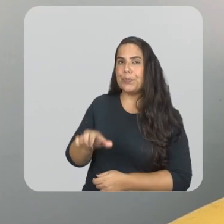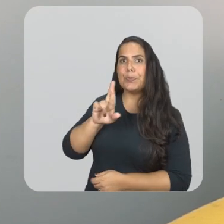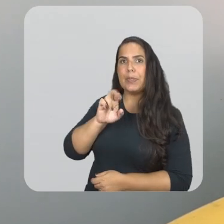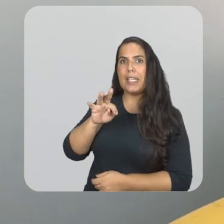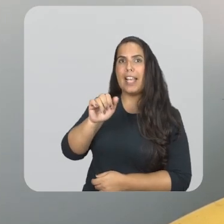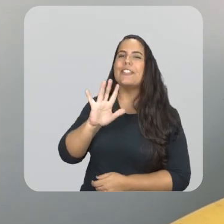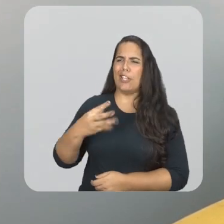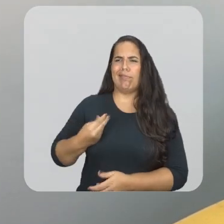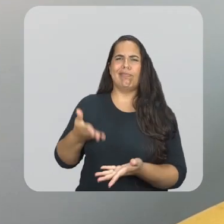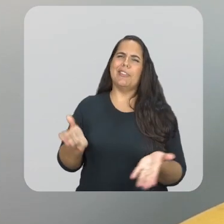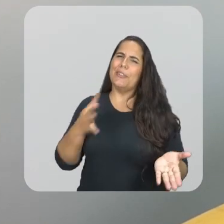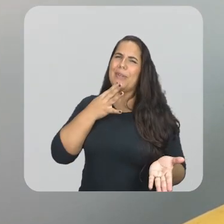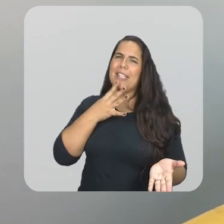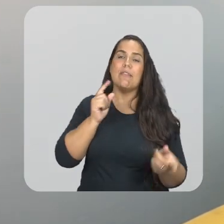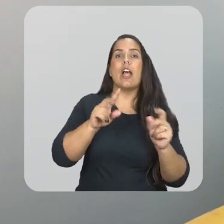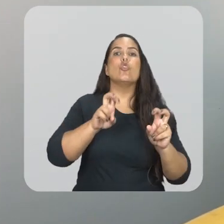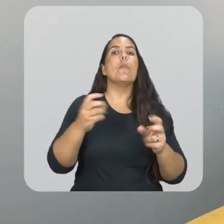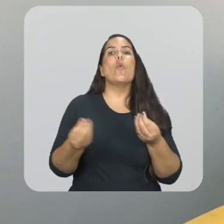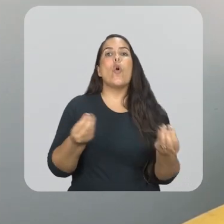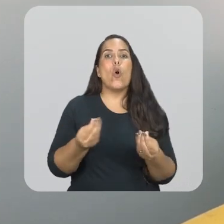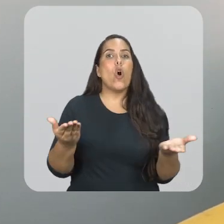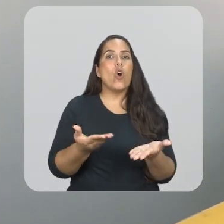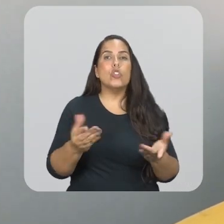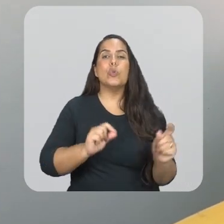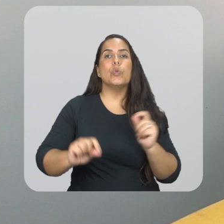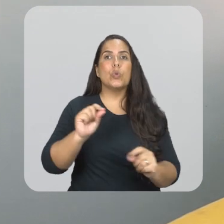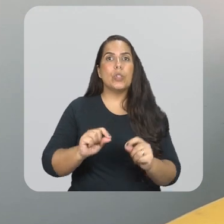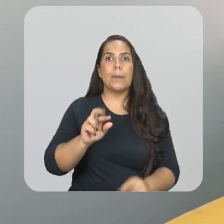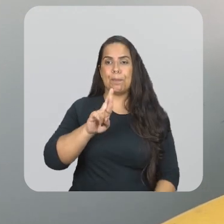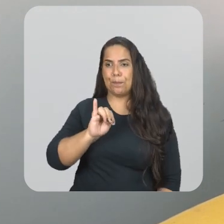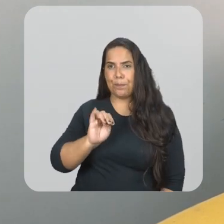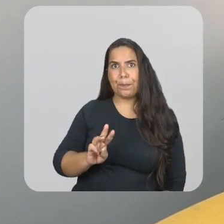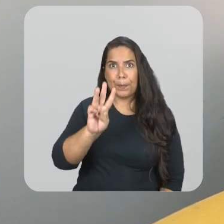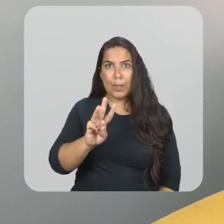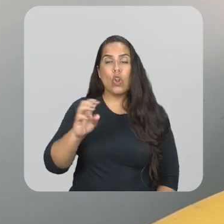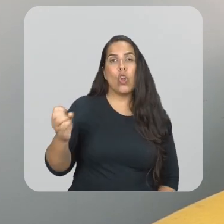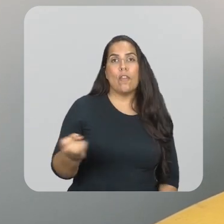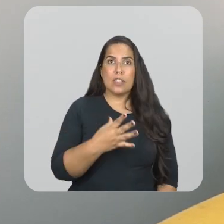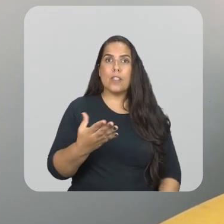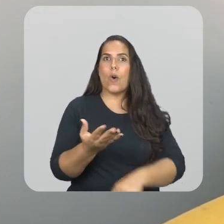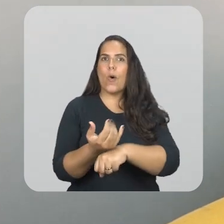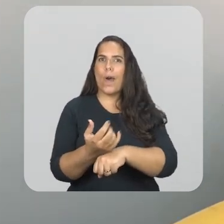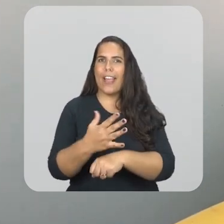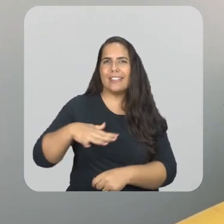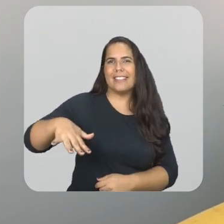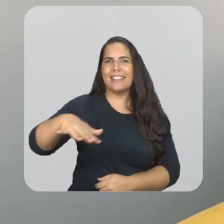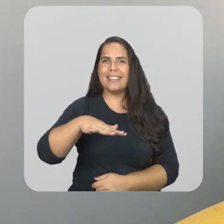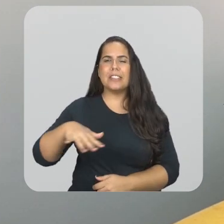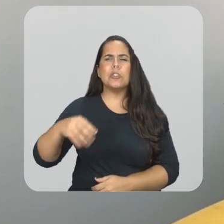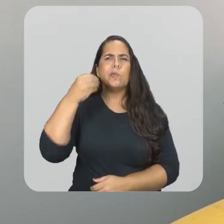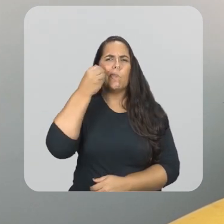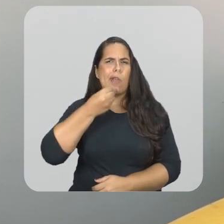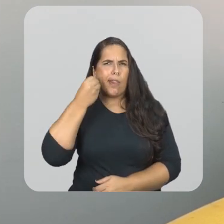Renata Angeli, que já é de casa, para falar do episódio de hoje sobre Rio Innovation Week e inovação na UERJ Zona Oeste, que traz